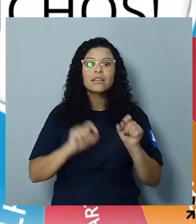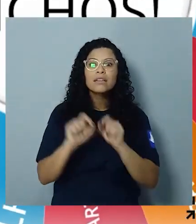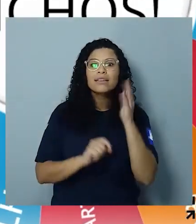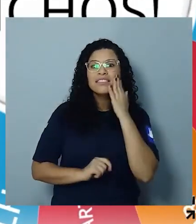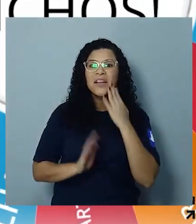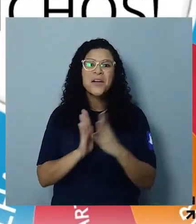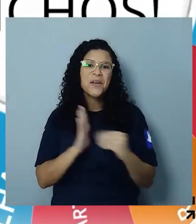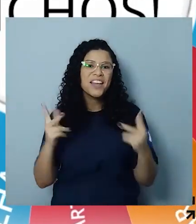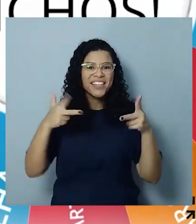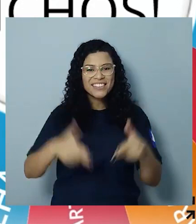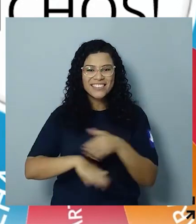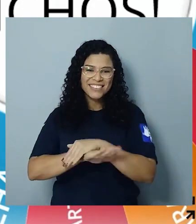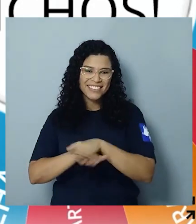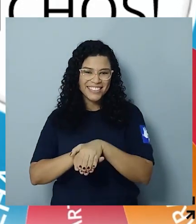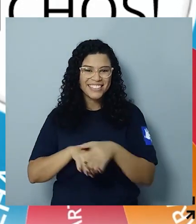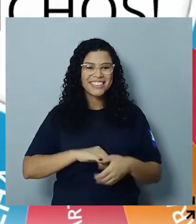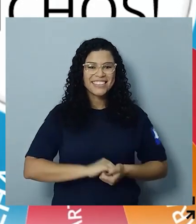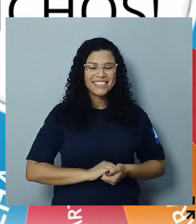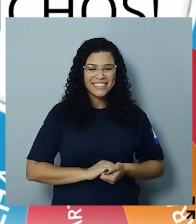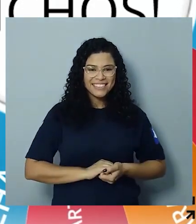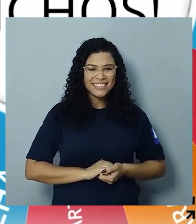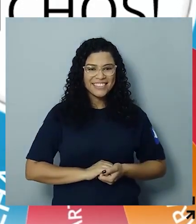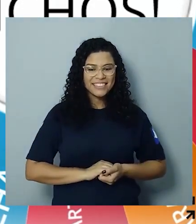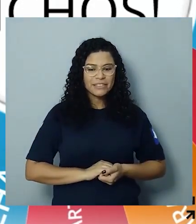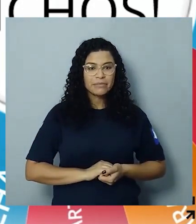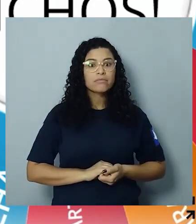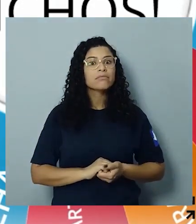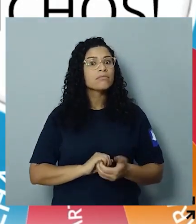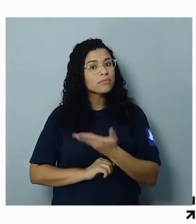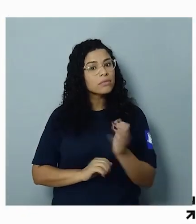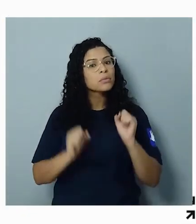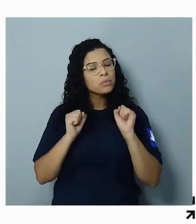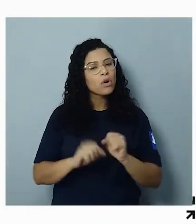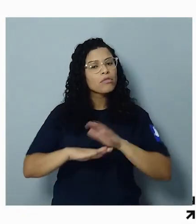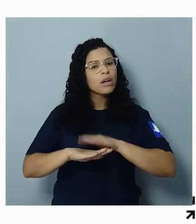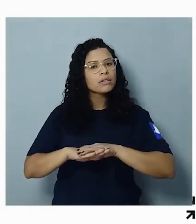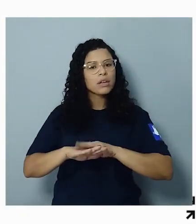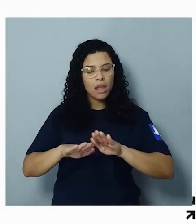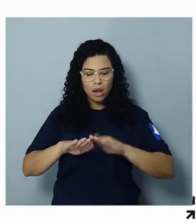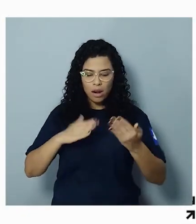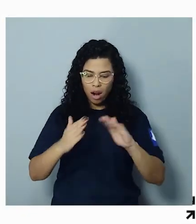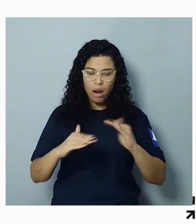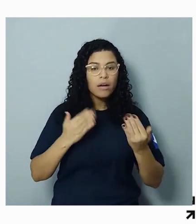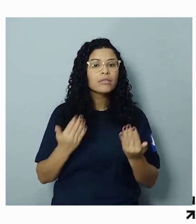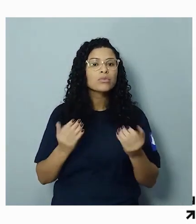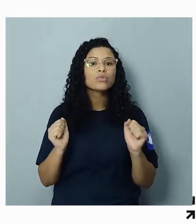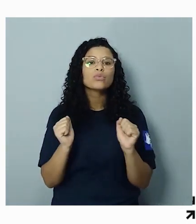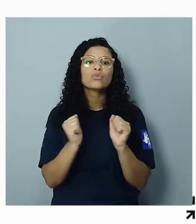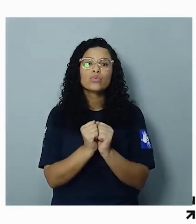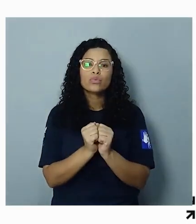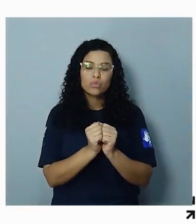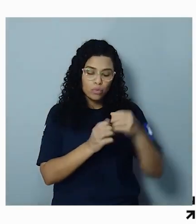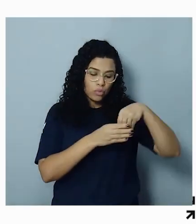Joaninha quem sabe imitar uma joaninha e vocês podem fazer pequenos cartões com